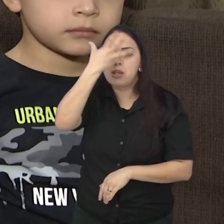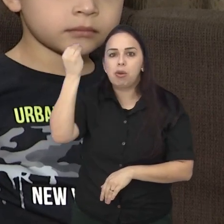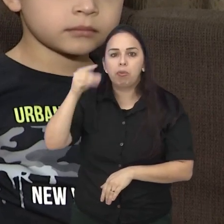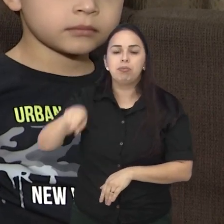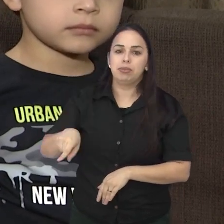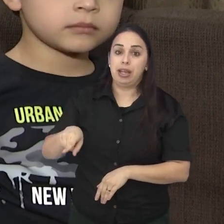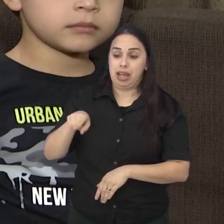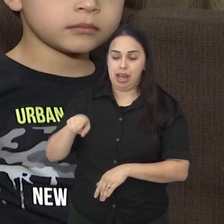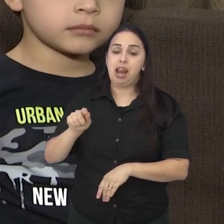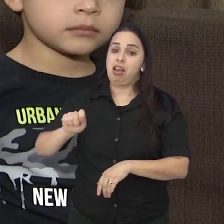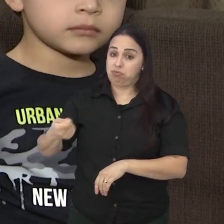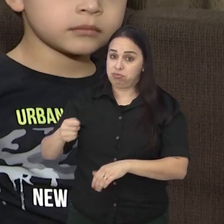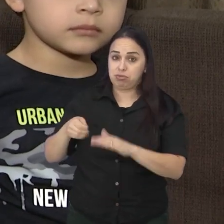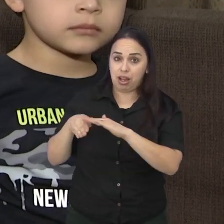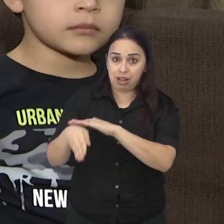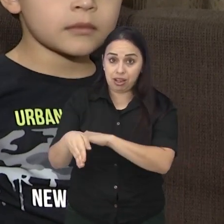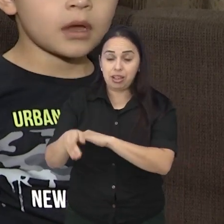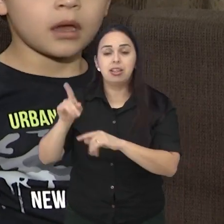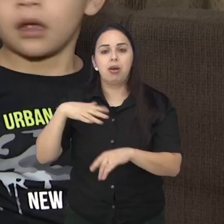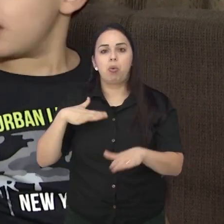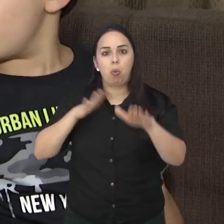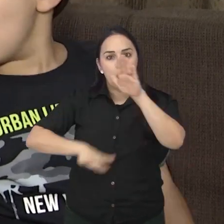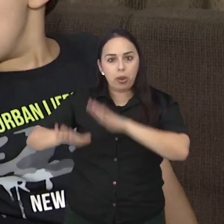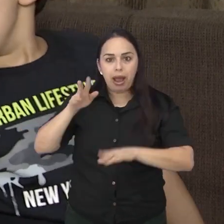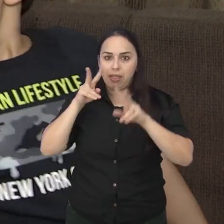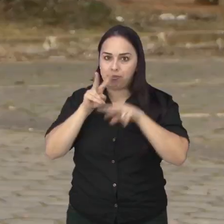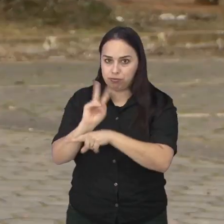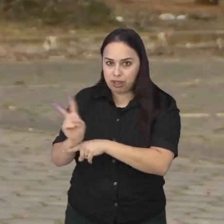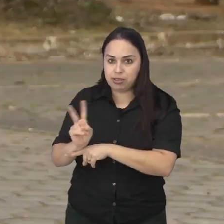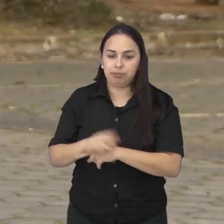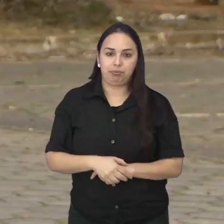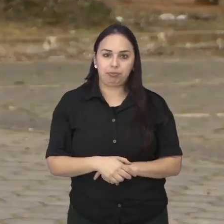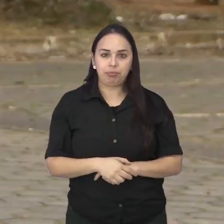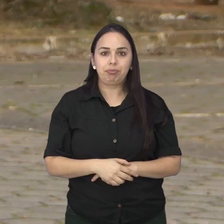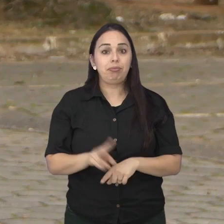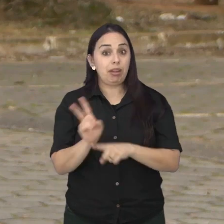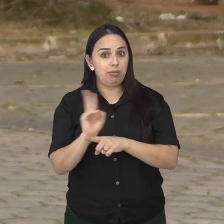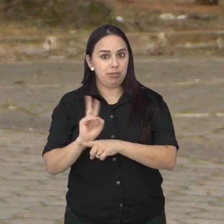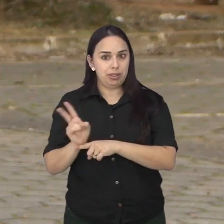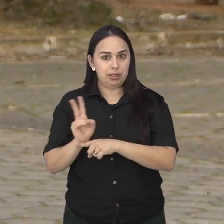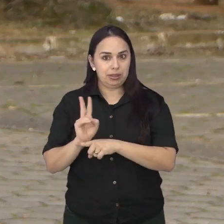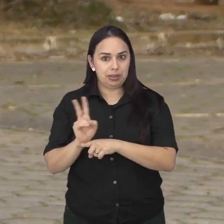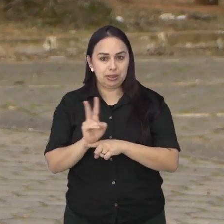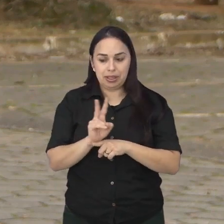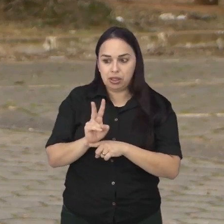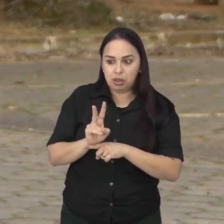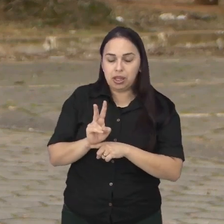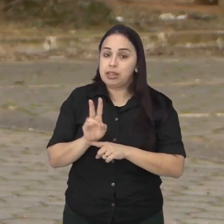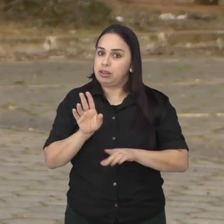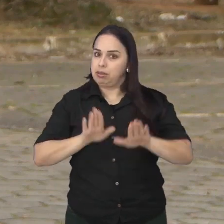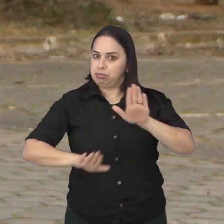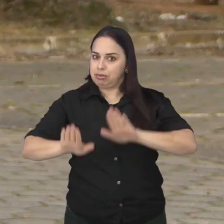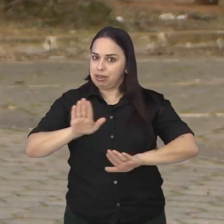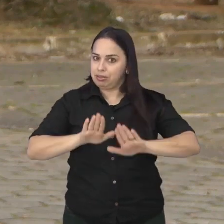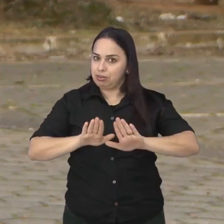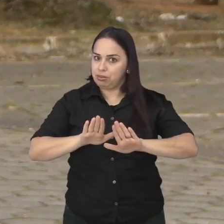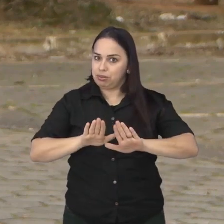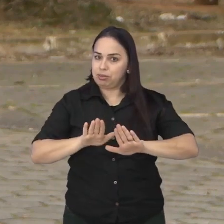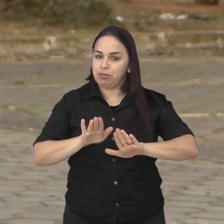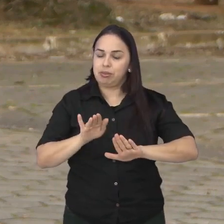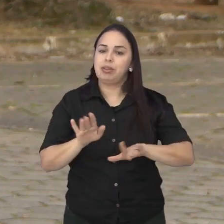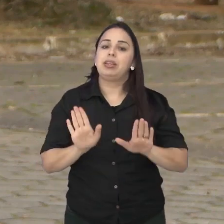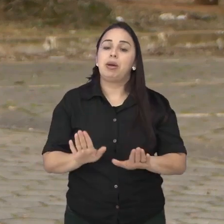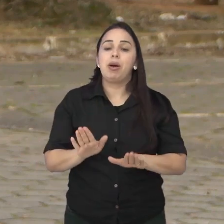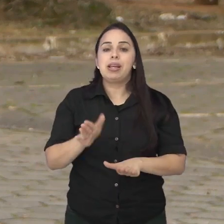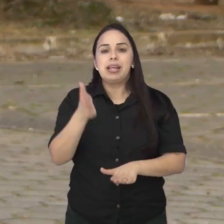realmente abre. Então, assim, é outro cuidado que a gente tem muito com ele. E esse excesso de cuidado, ou melhor dizendo, cautela, não é à toa não.